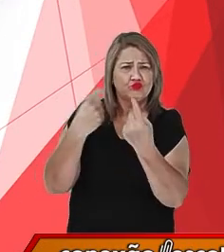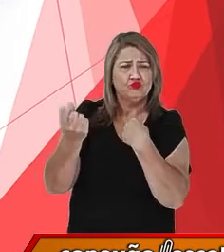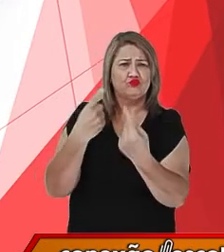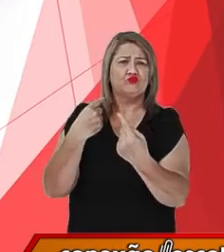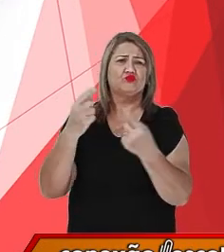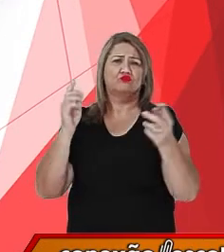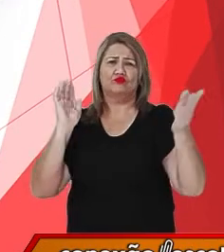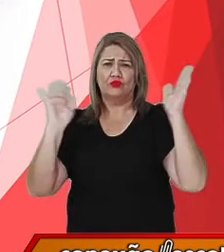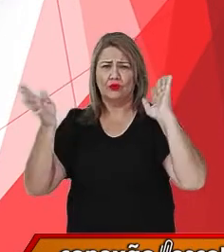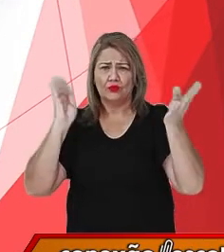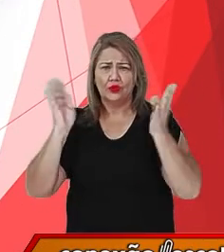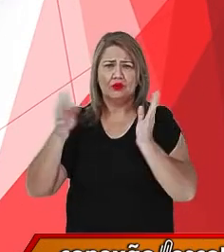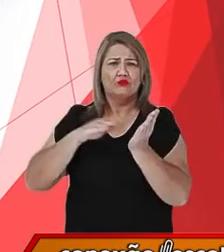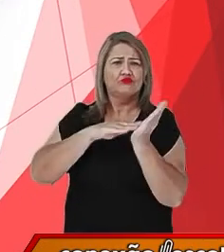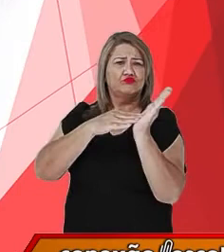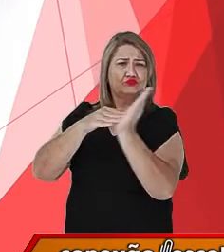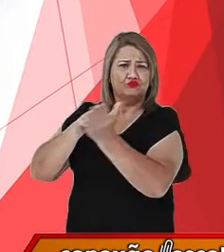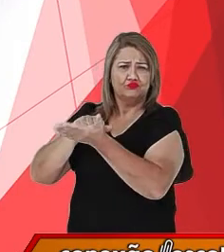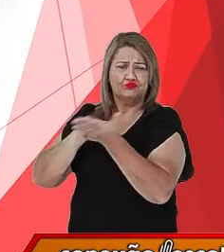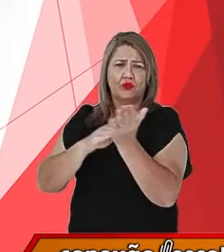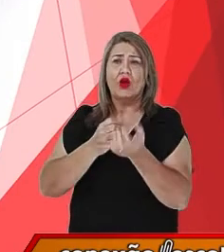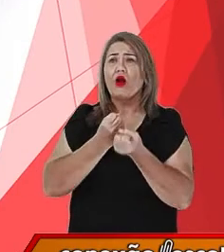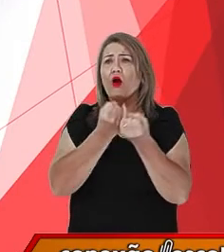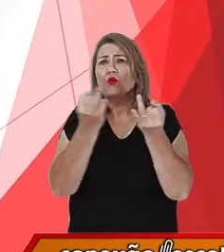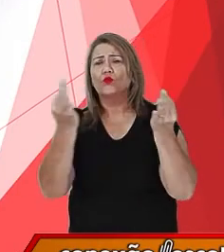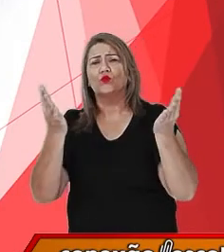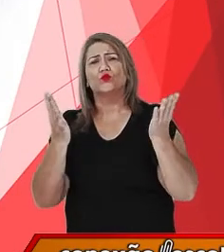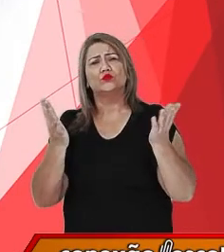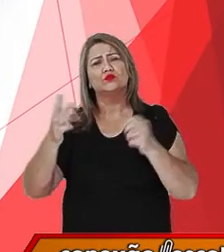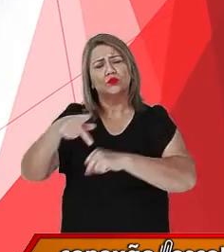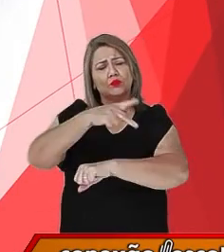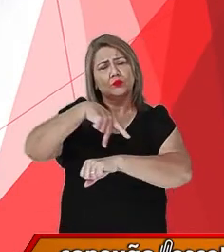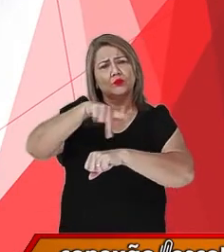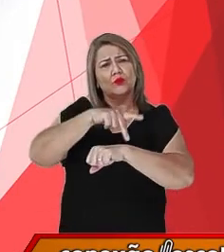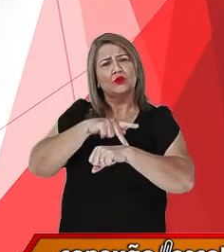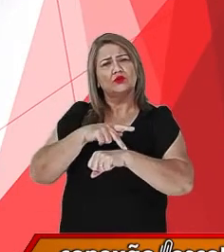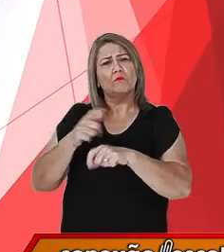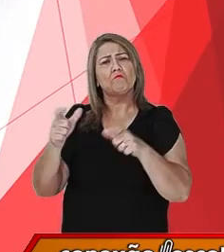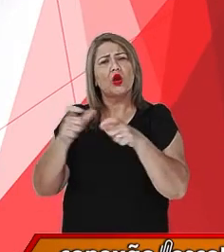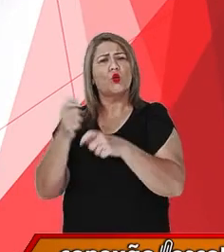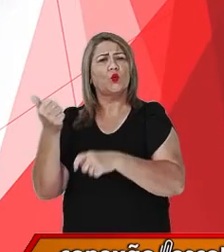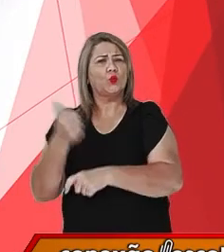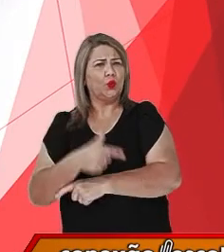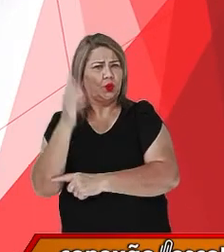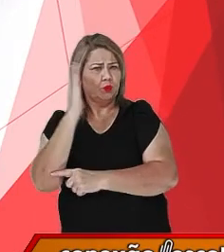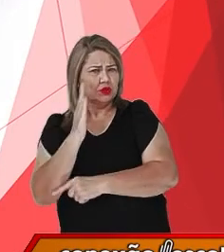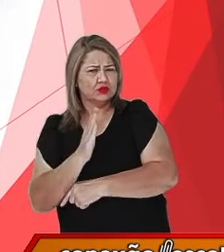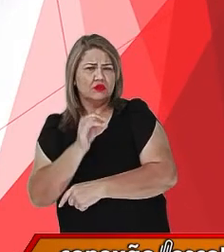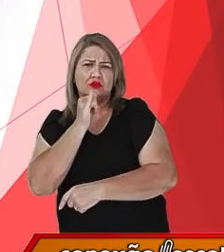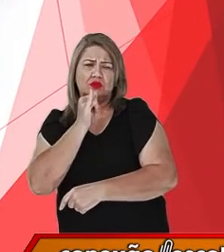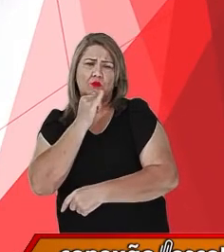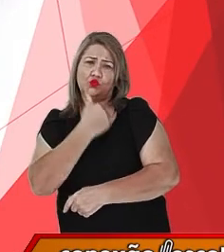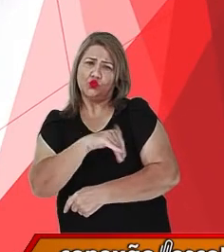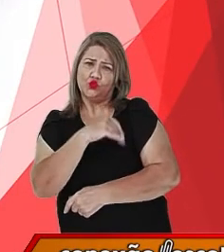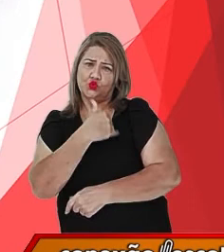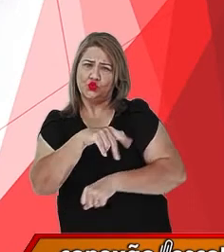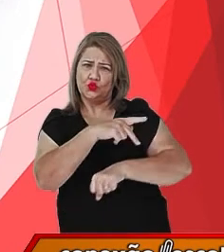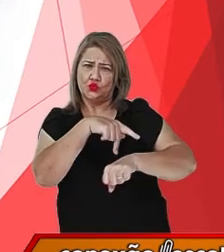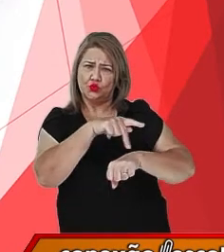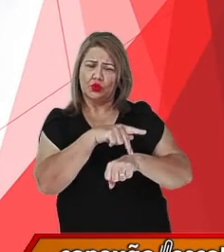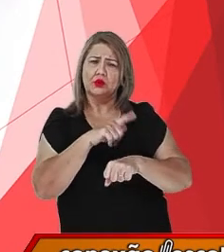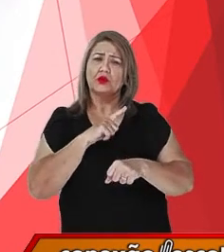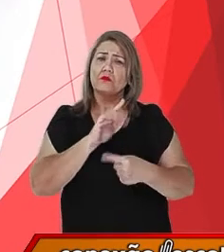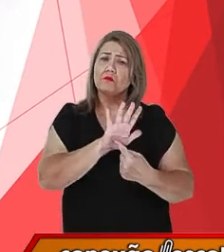transporte rodoviário. Alguns países menores que o nosso, como é o caso aí da Argentina, acabam